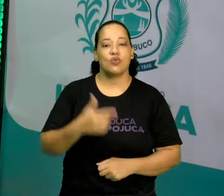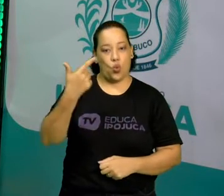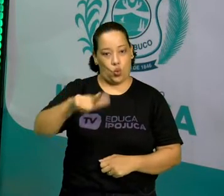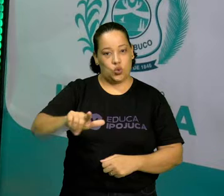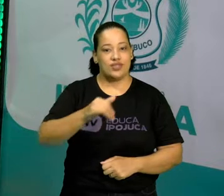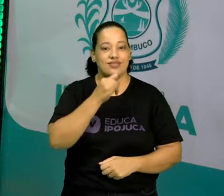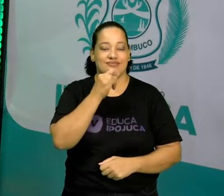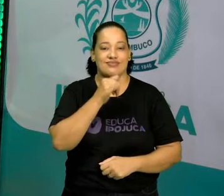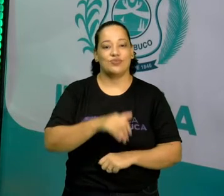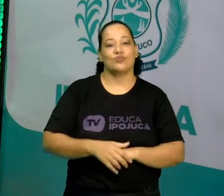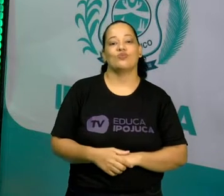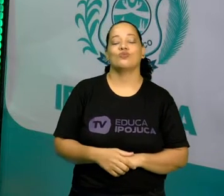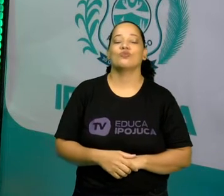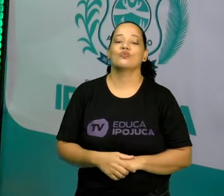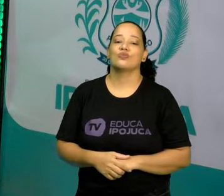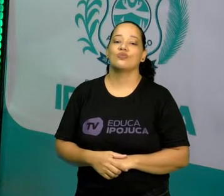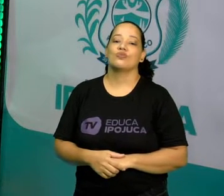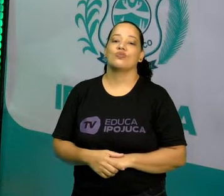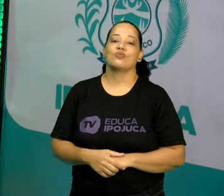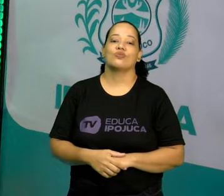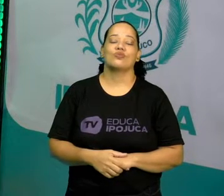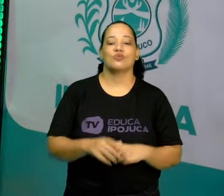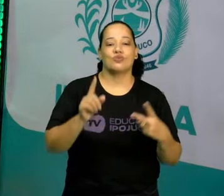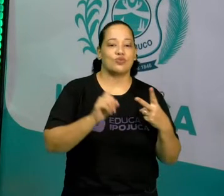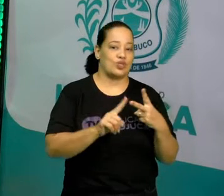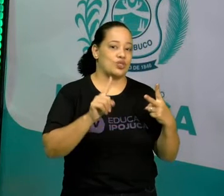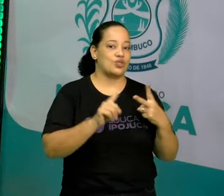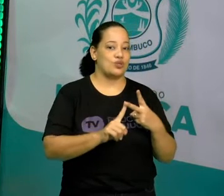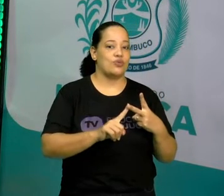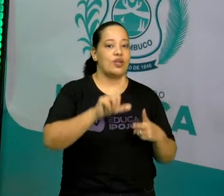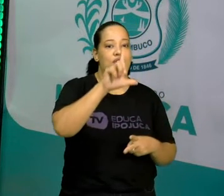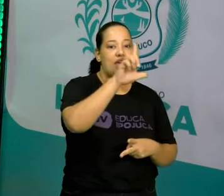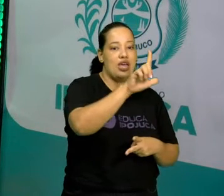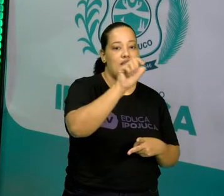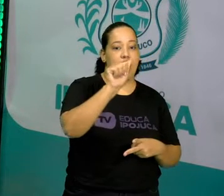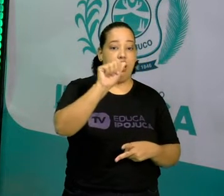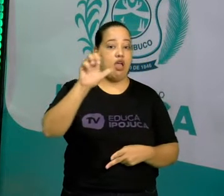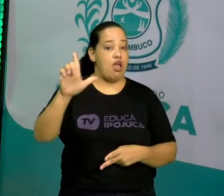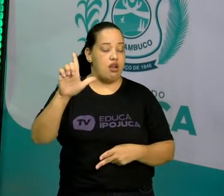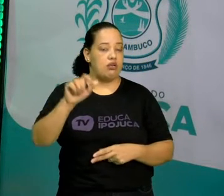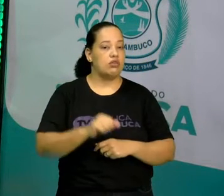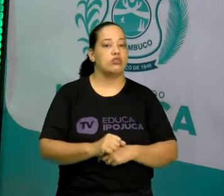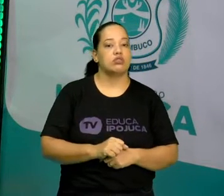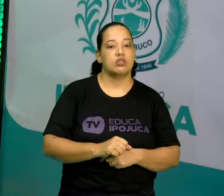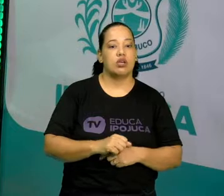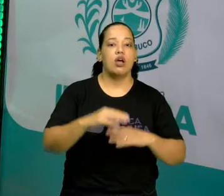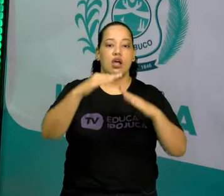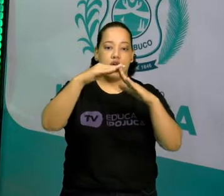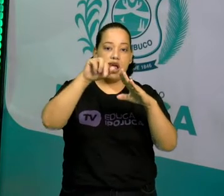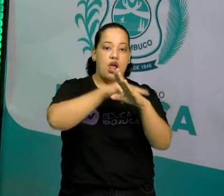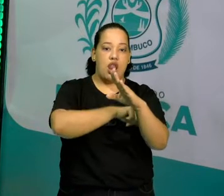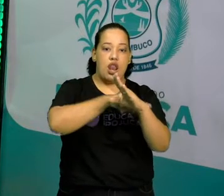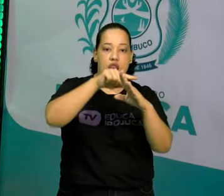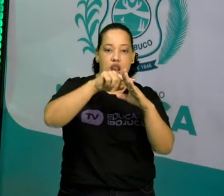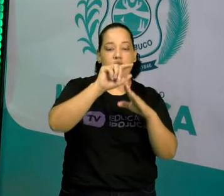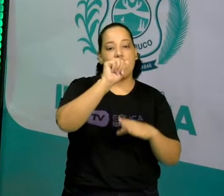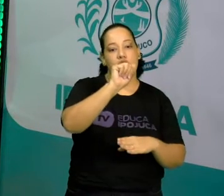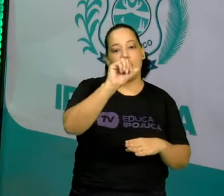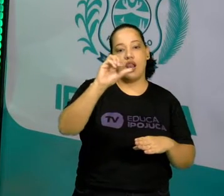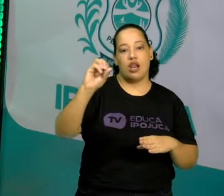Próximo caso é o segundo caso ao lado LAL. Chamamos de LAL. Caso